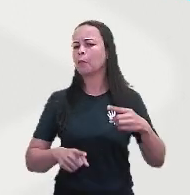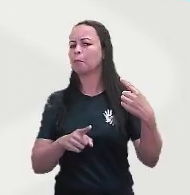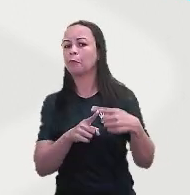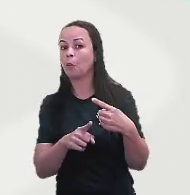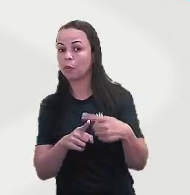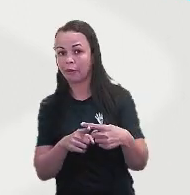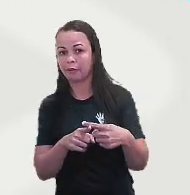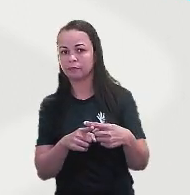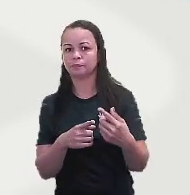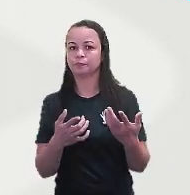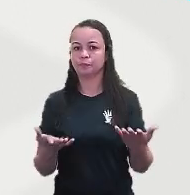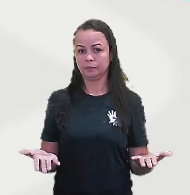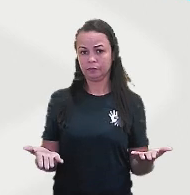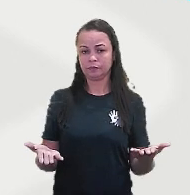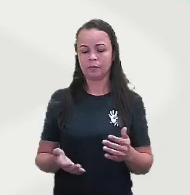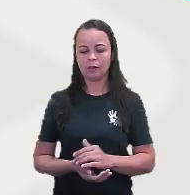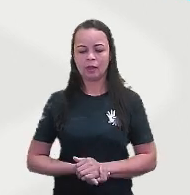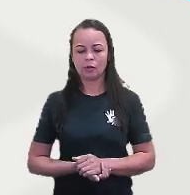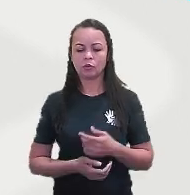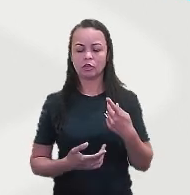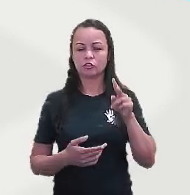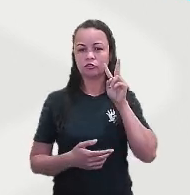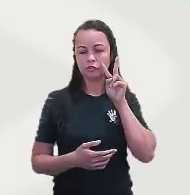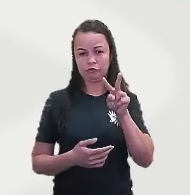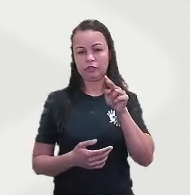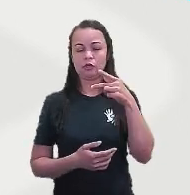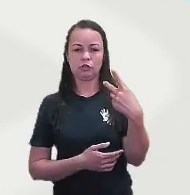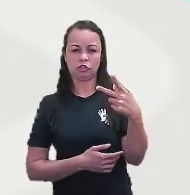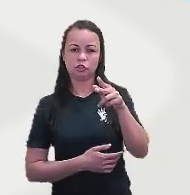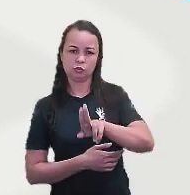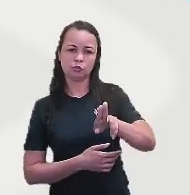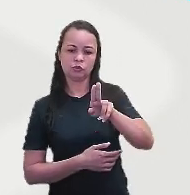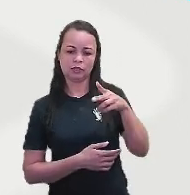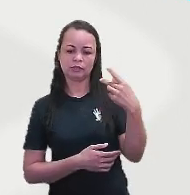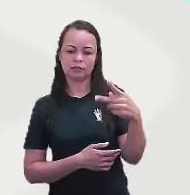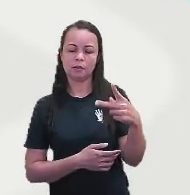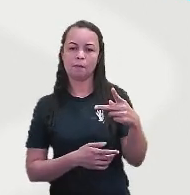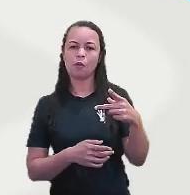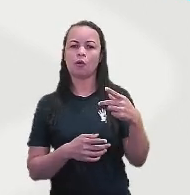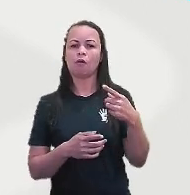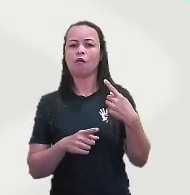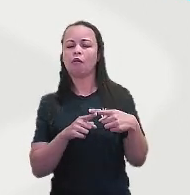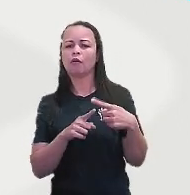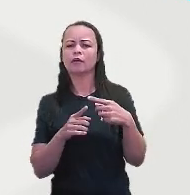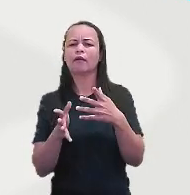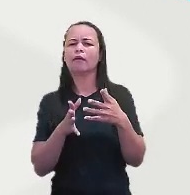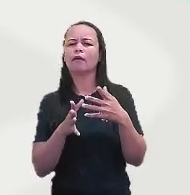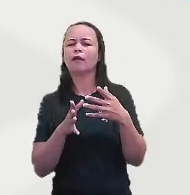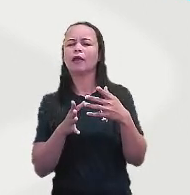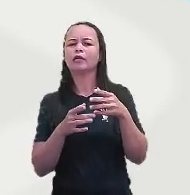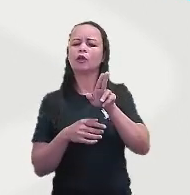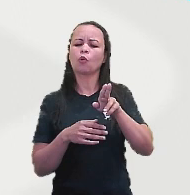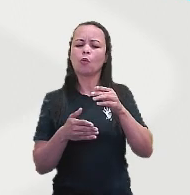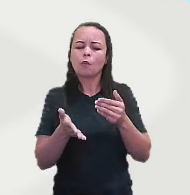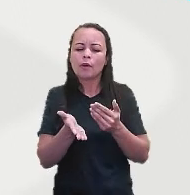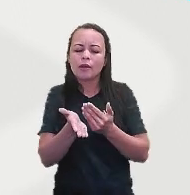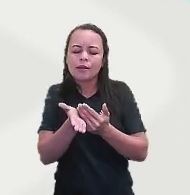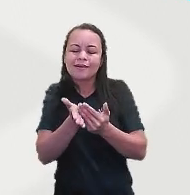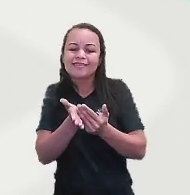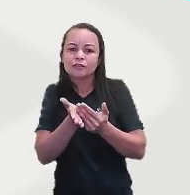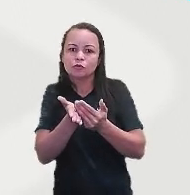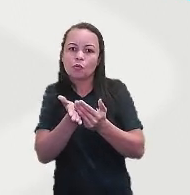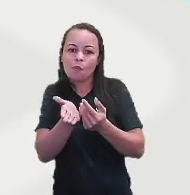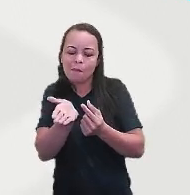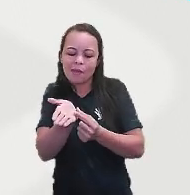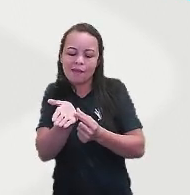tinha visto lá na introdução, a gente utiliza esse porquê justamente porque encontra-se aí no início da